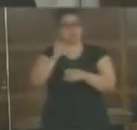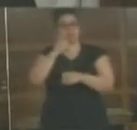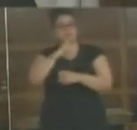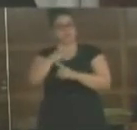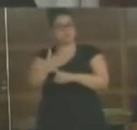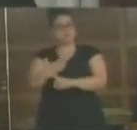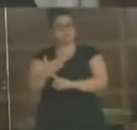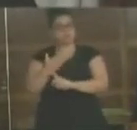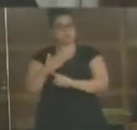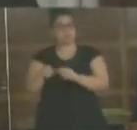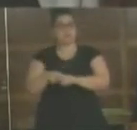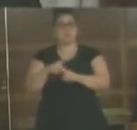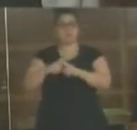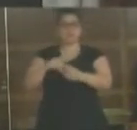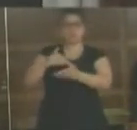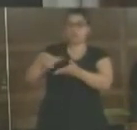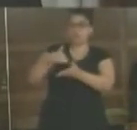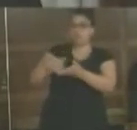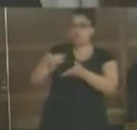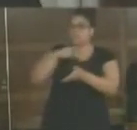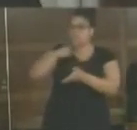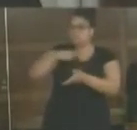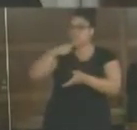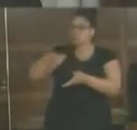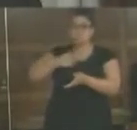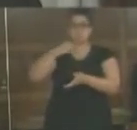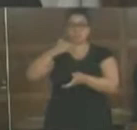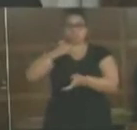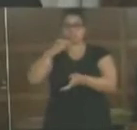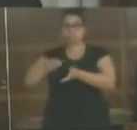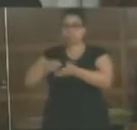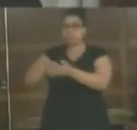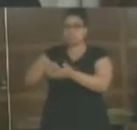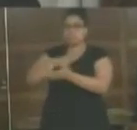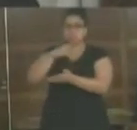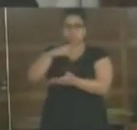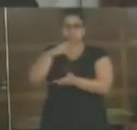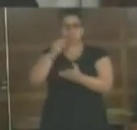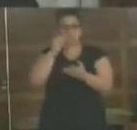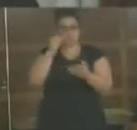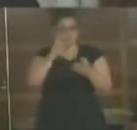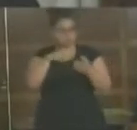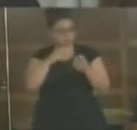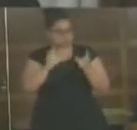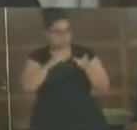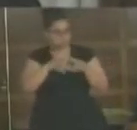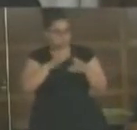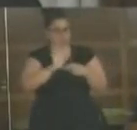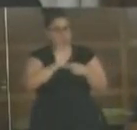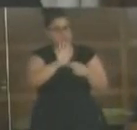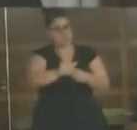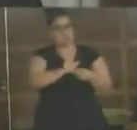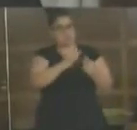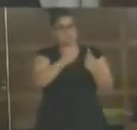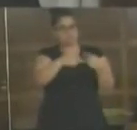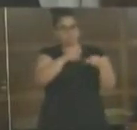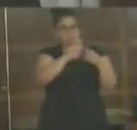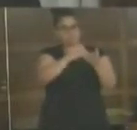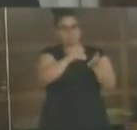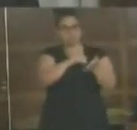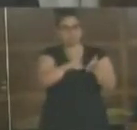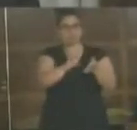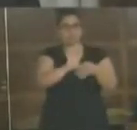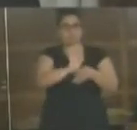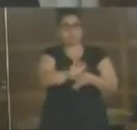funcionando a secretaria, para que a gente possa aqui, em conjunto, ajudar a secretaria a funcionar. Para que a gente possa fazer com que